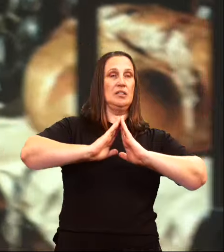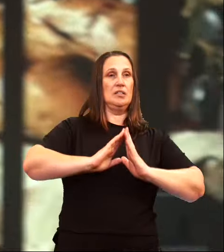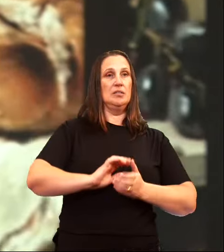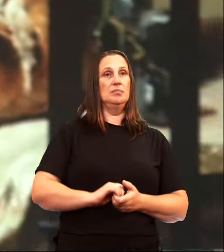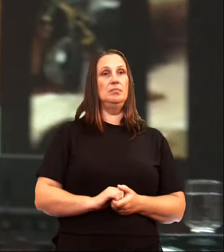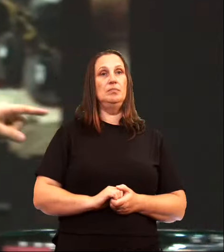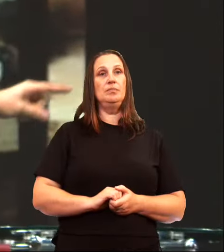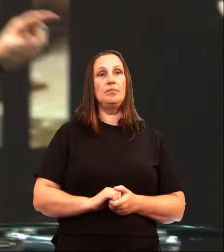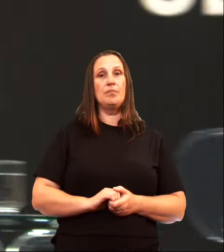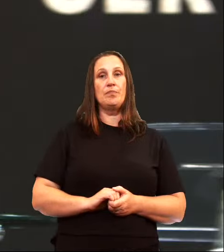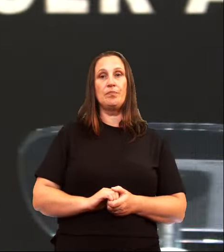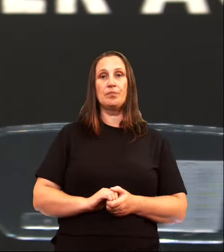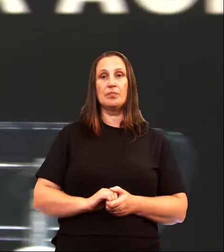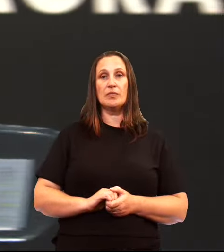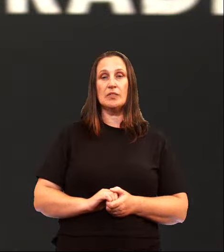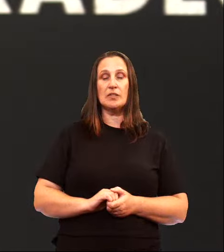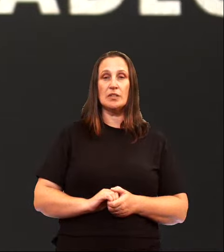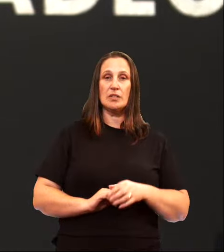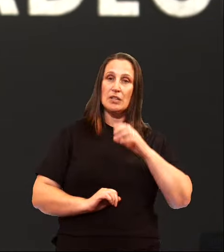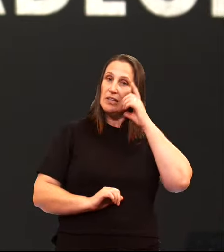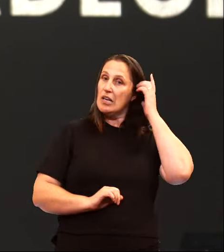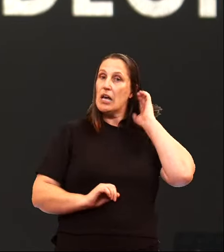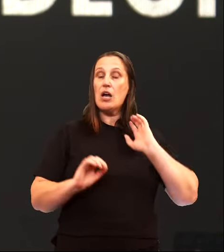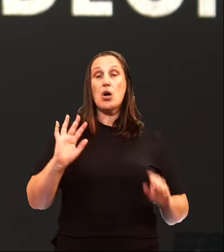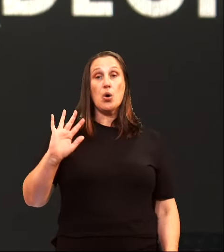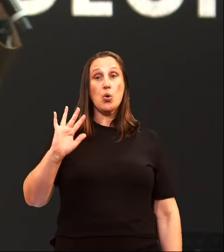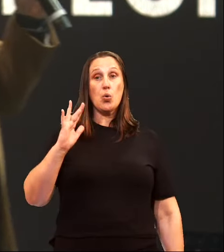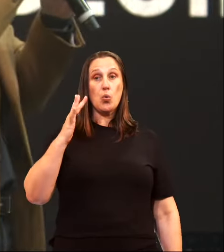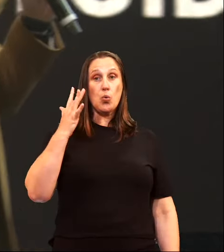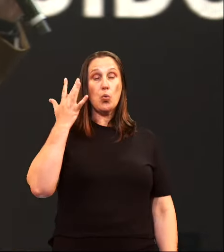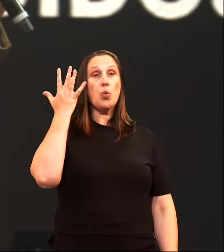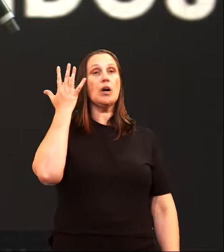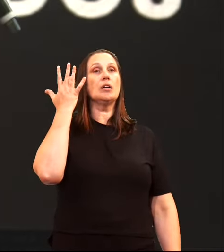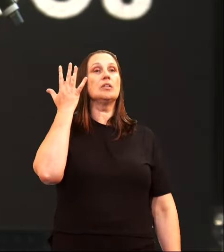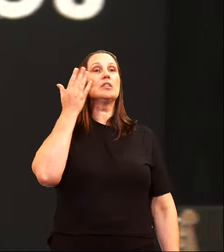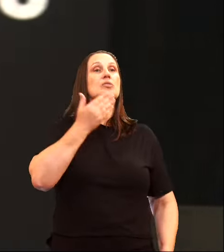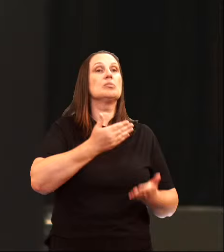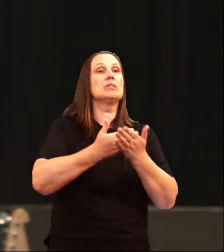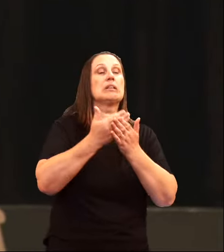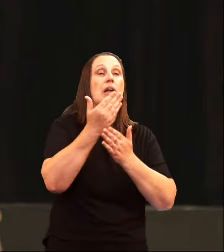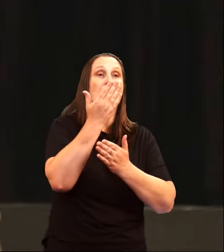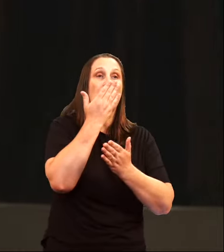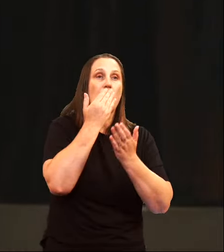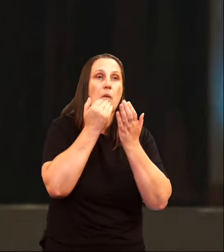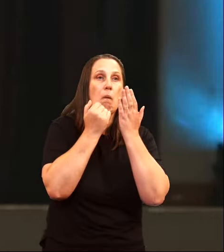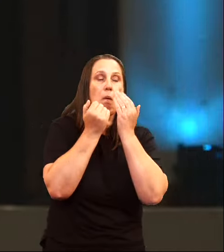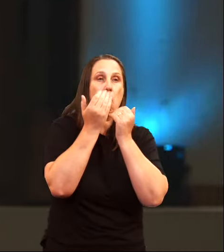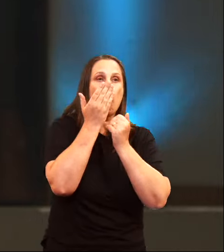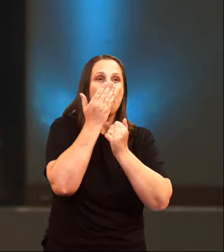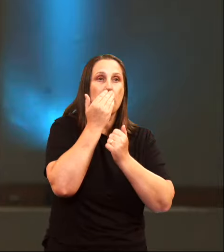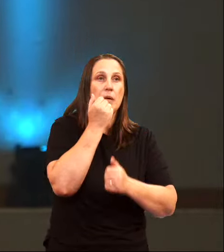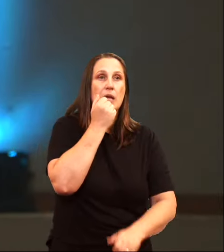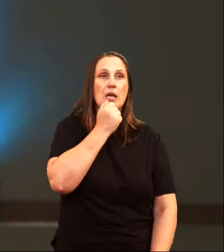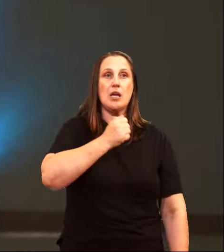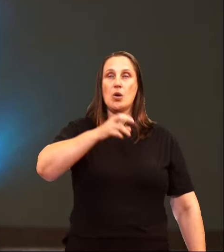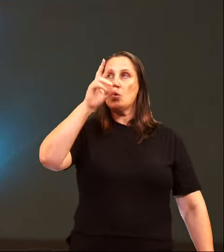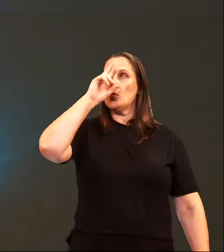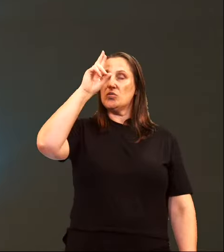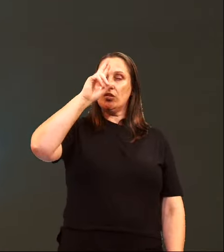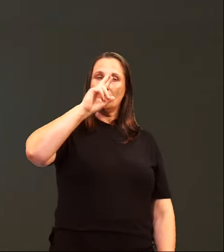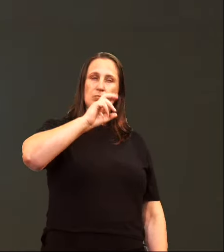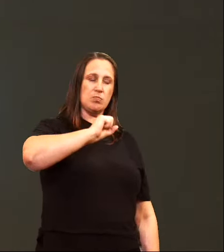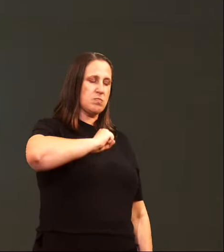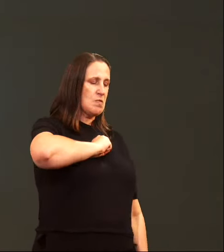A Bíblia diz que Deus ficou tão bravo que quando eles colocavam a comida na boca, o Senhor se irou e fez